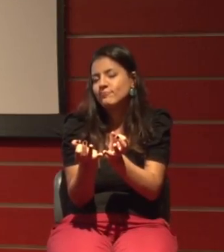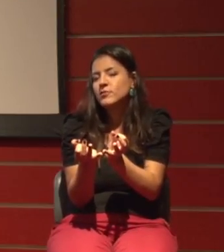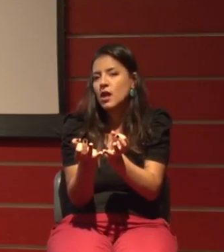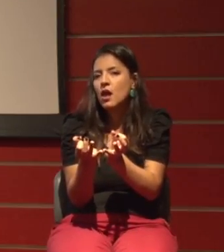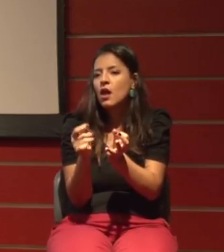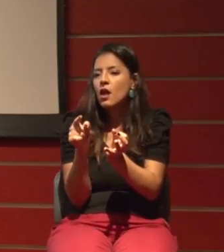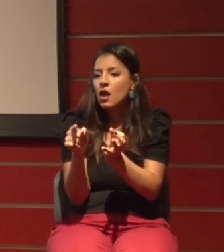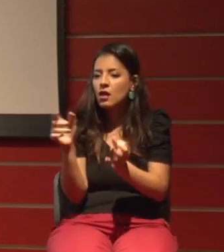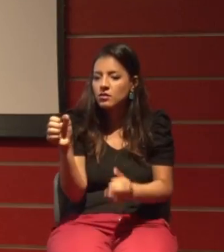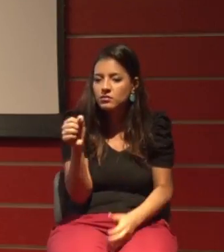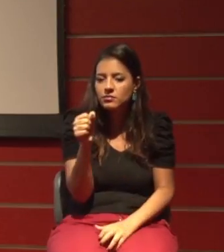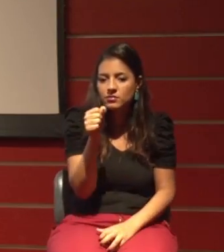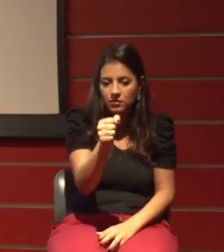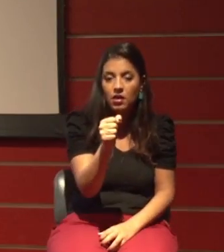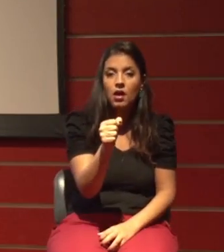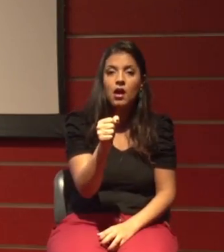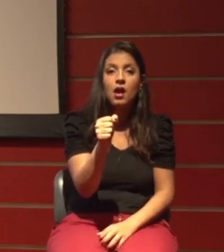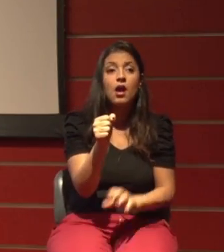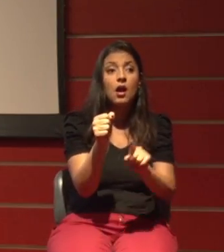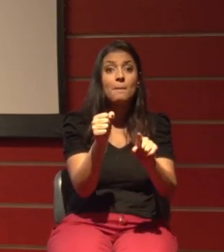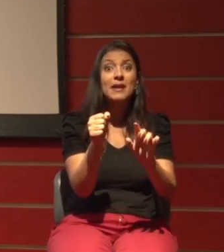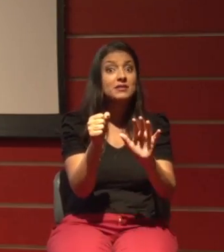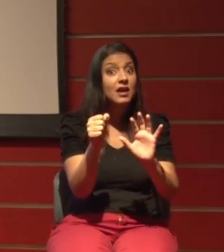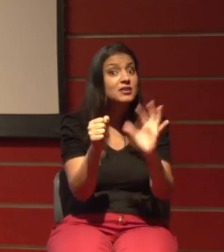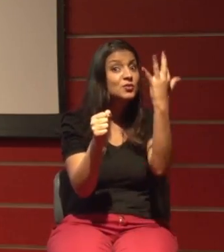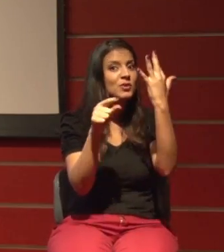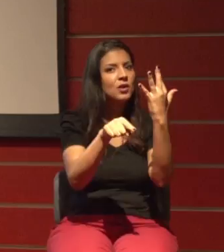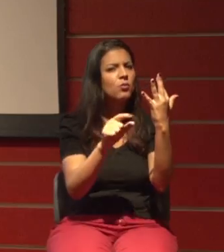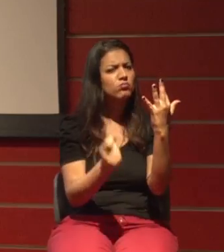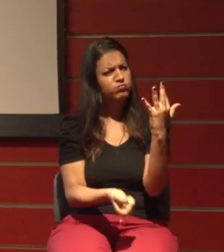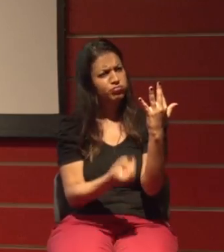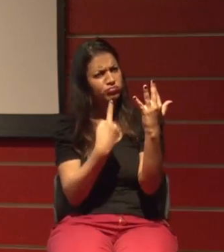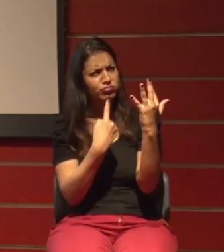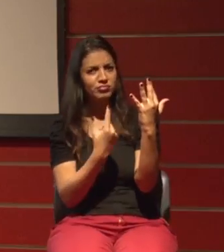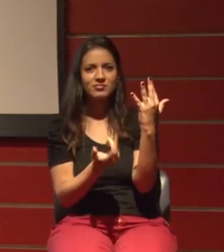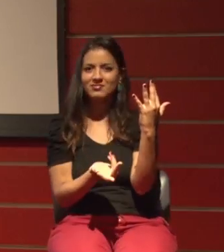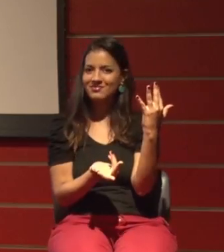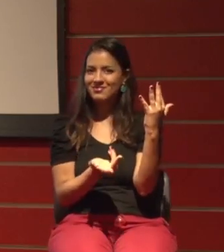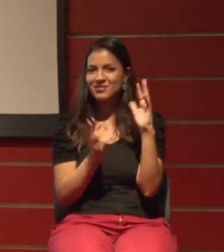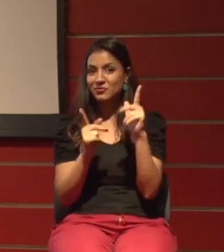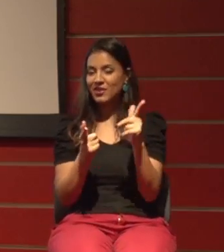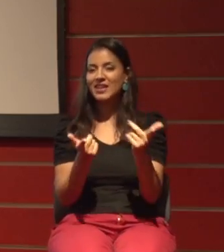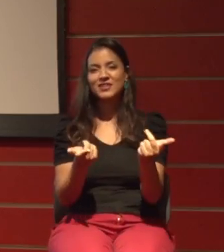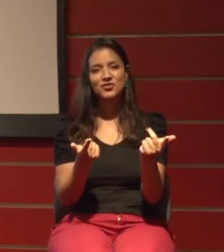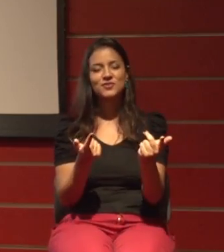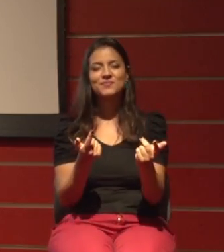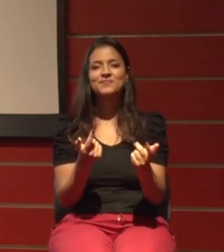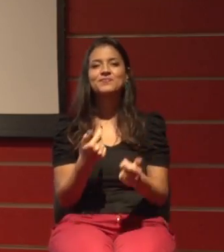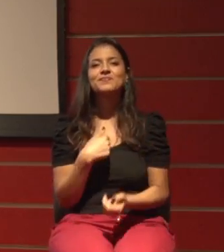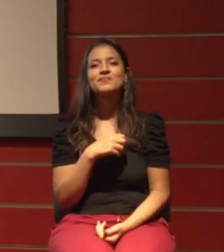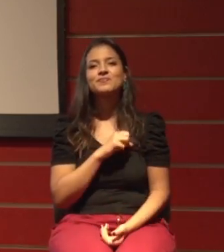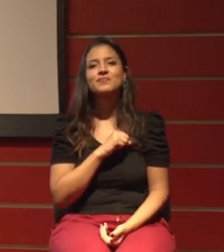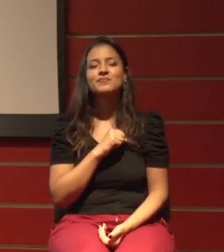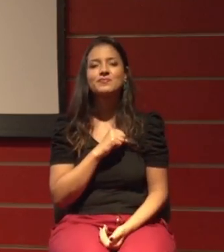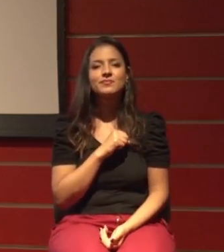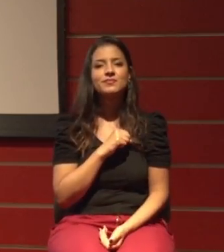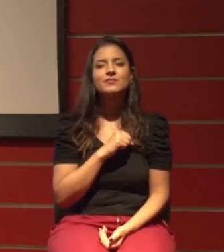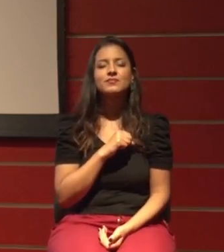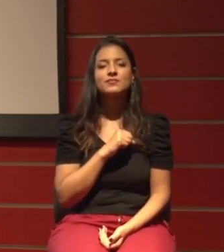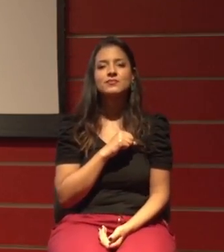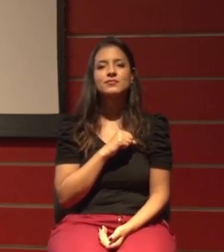diferente né numa situação inusitada numa situação nunca Vista né Eu gosto muito de uma definição que